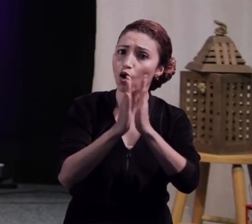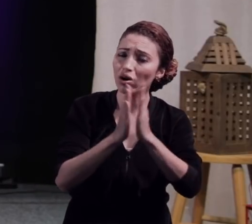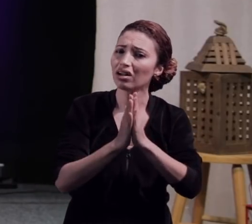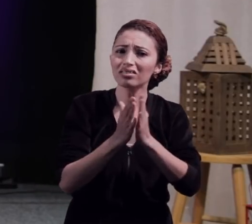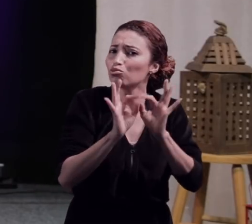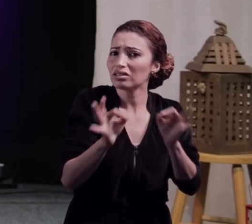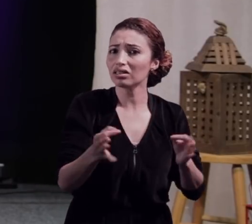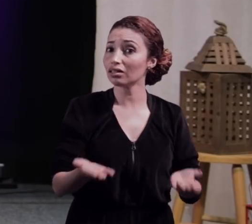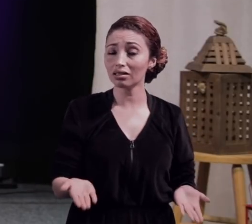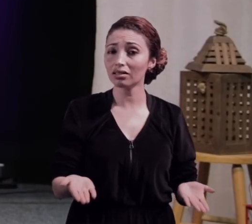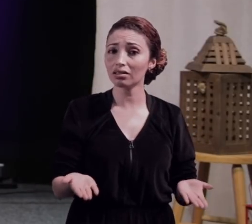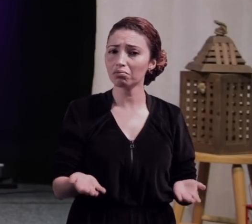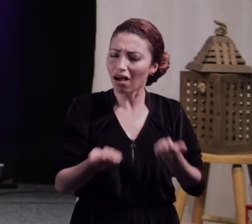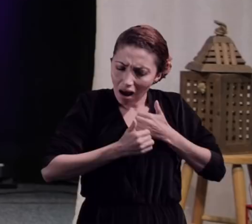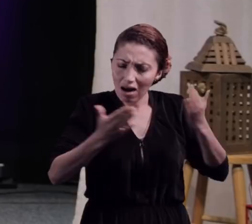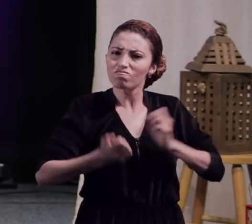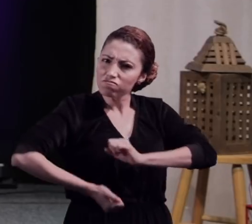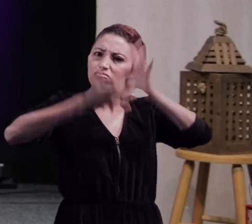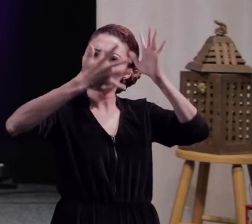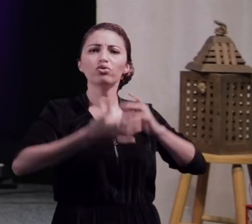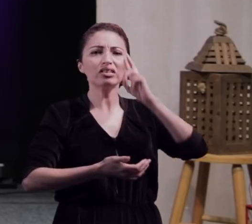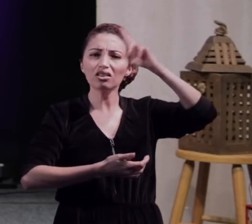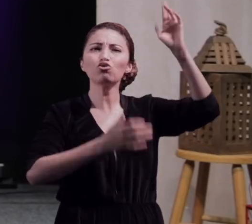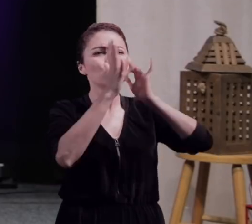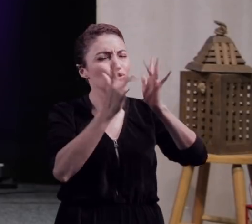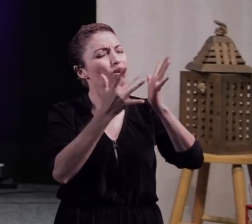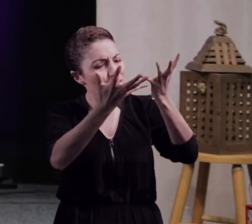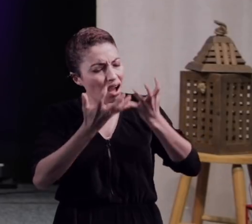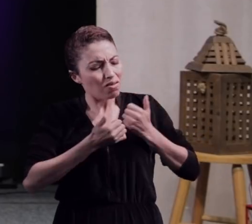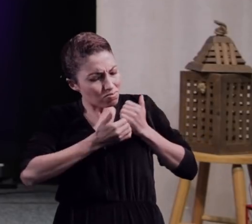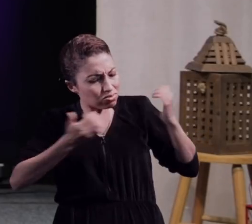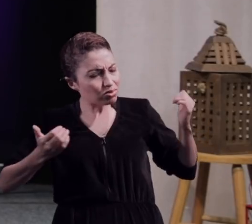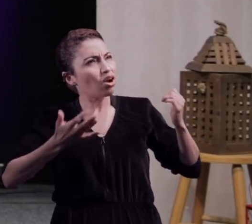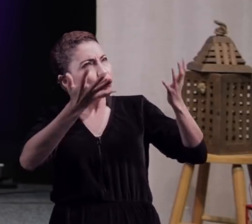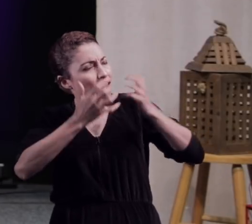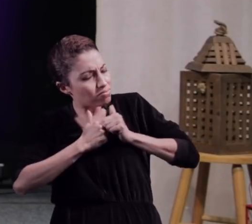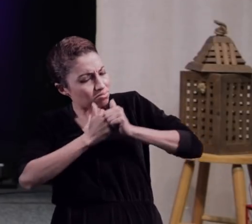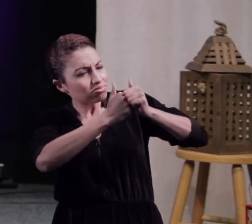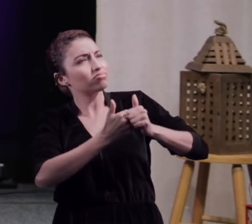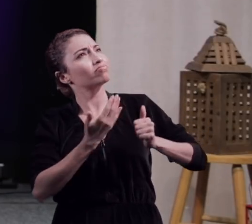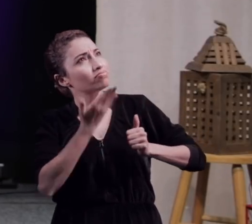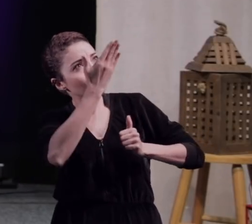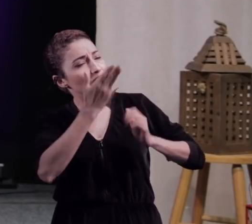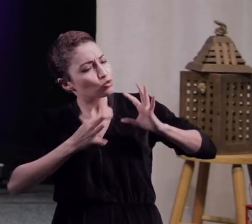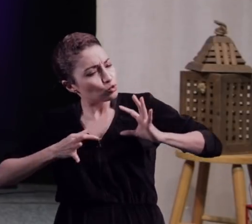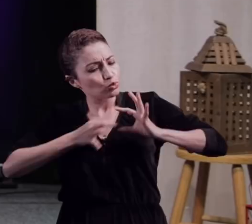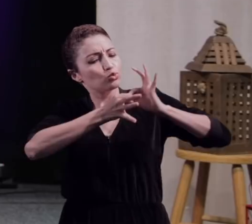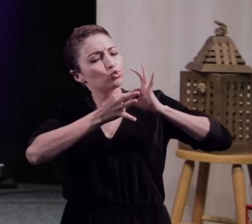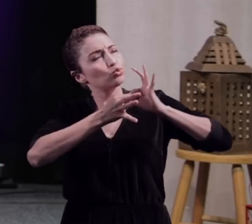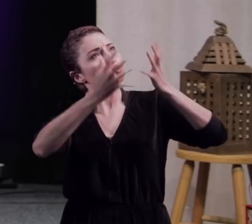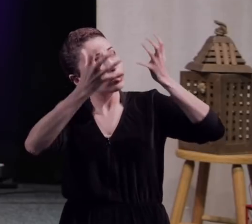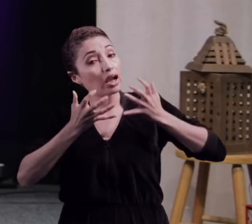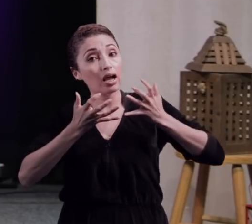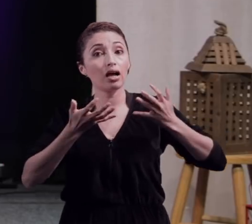essa oração simples, dizendo: Senhor Jesus, hoje eu quero recebê-lo, eu quero segui-lo, eu quero